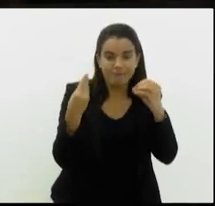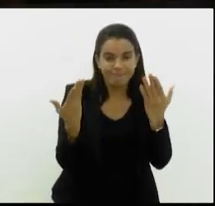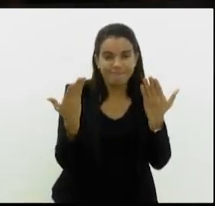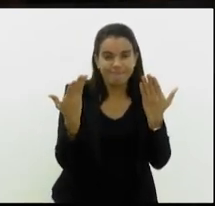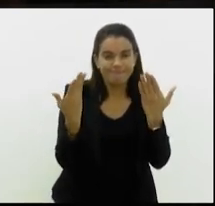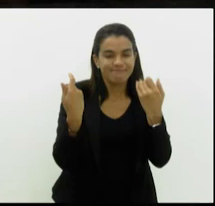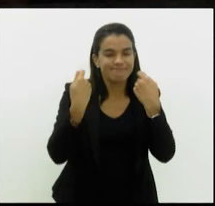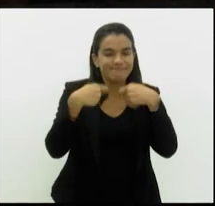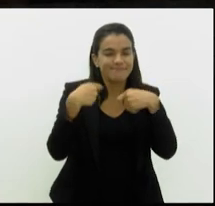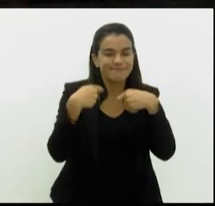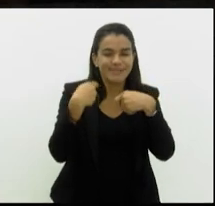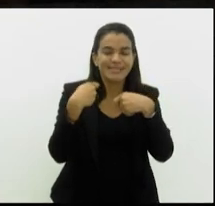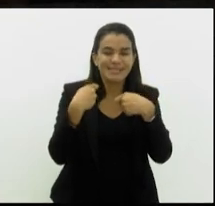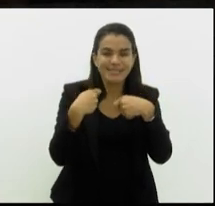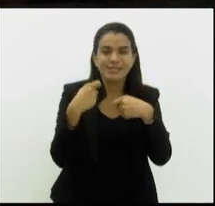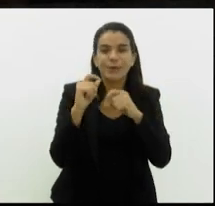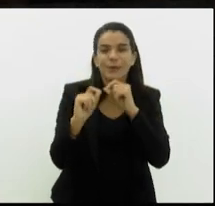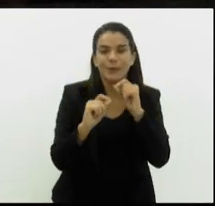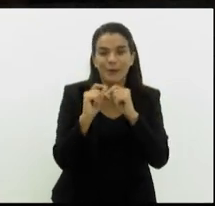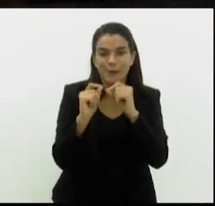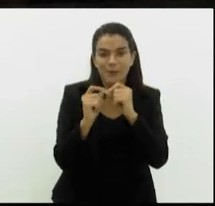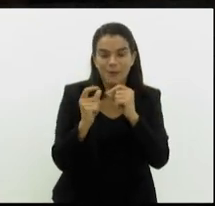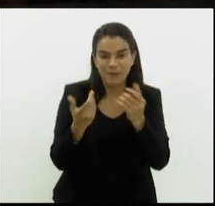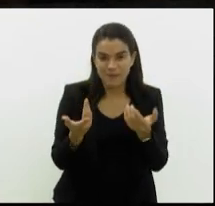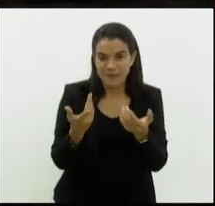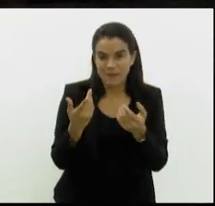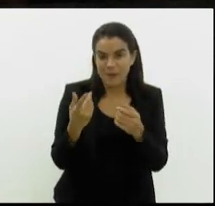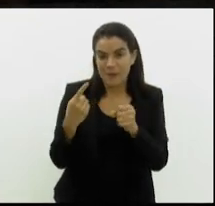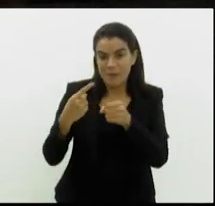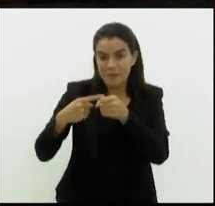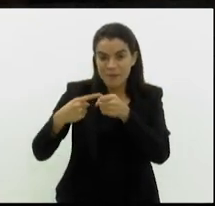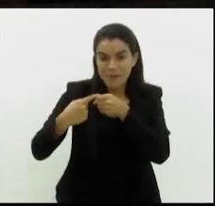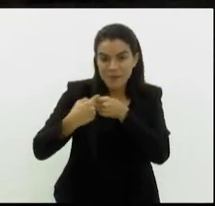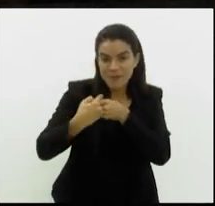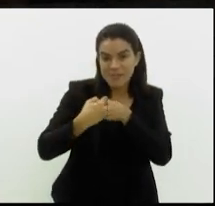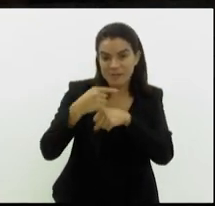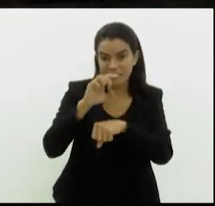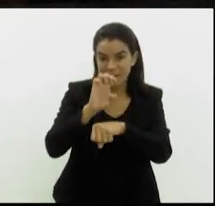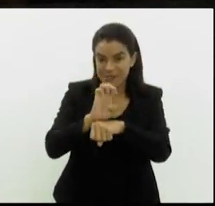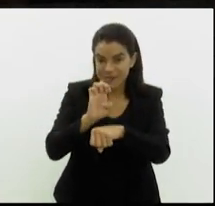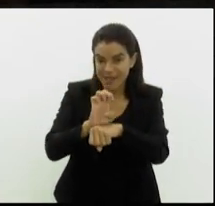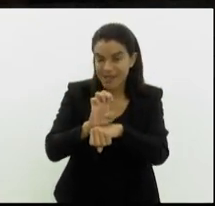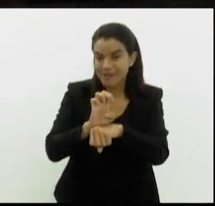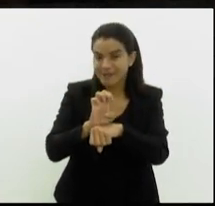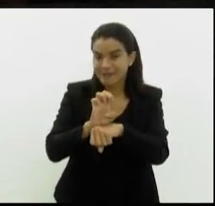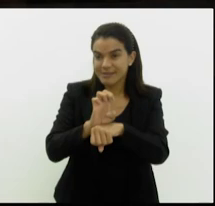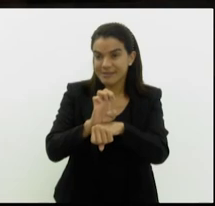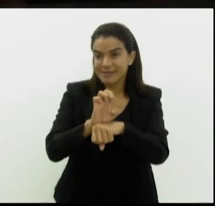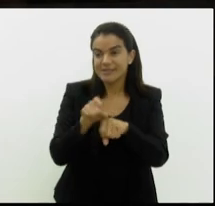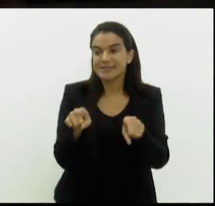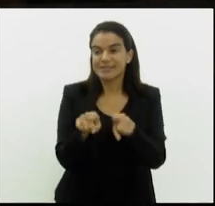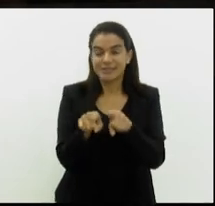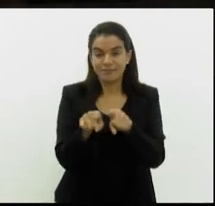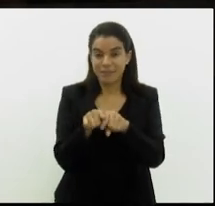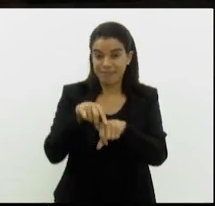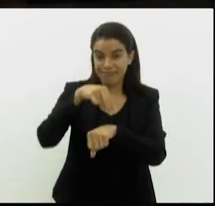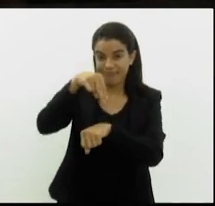que ter um subsídio muito grande de municípios, estados e da